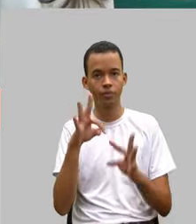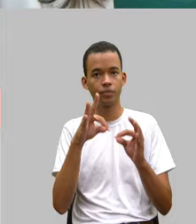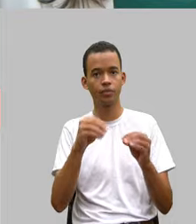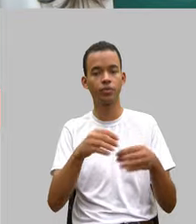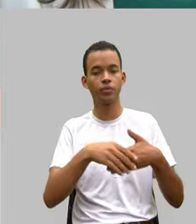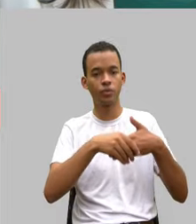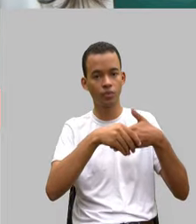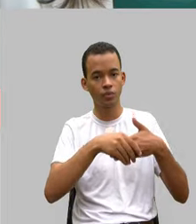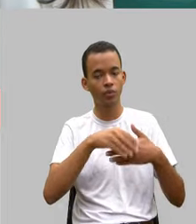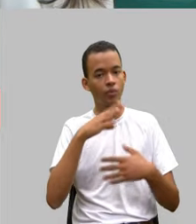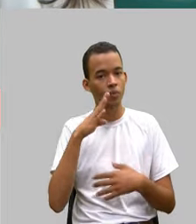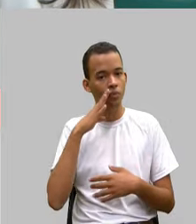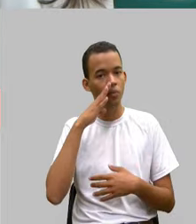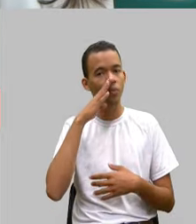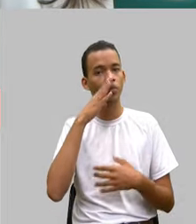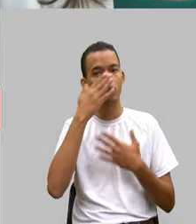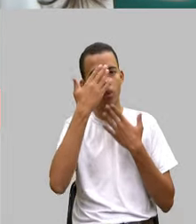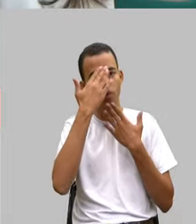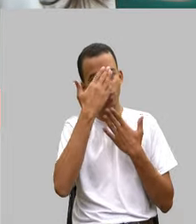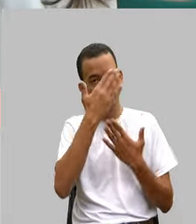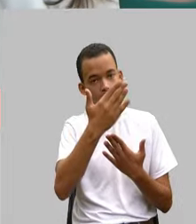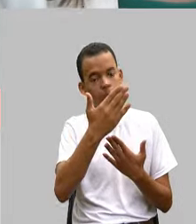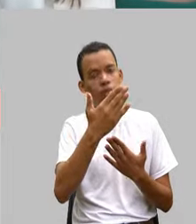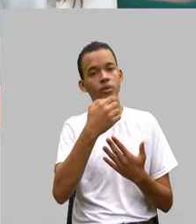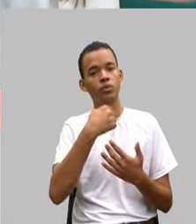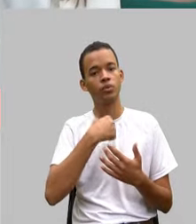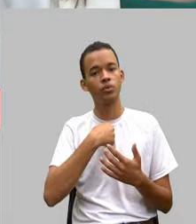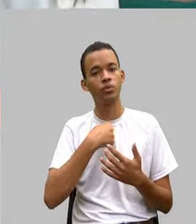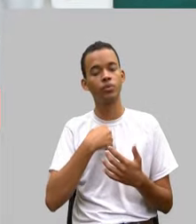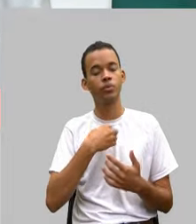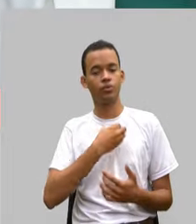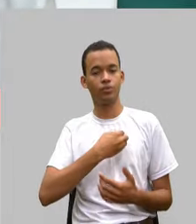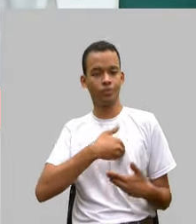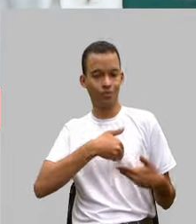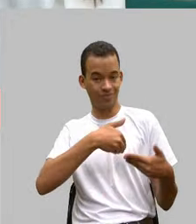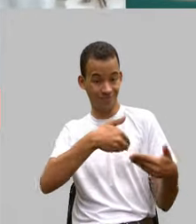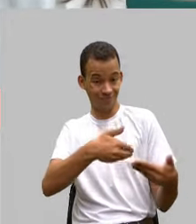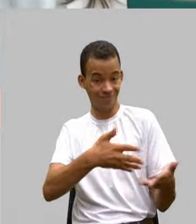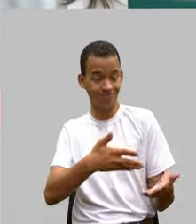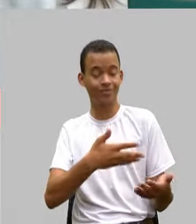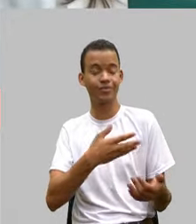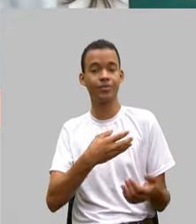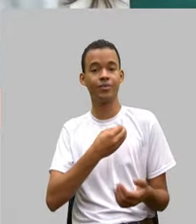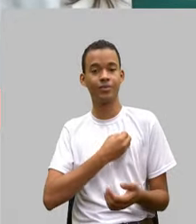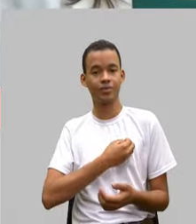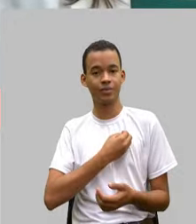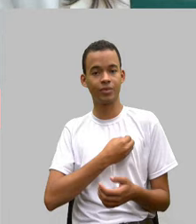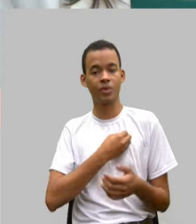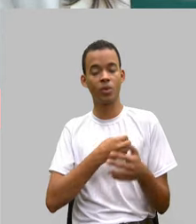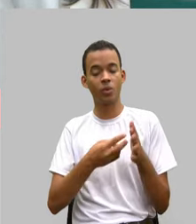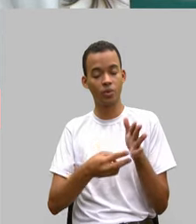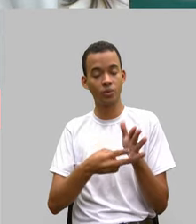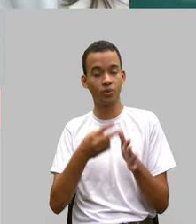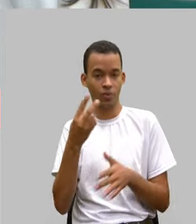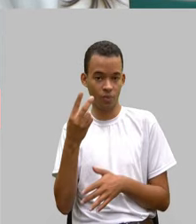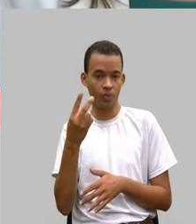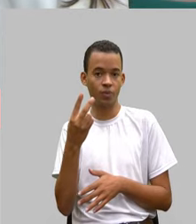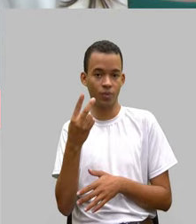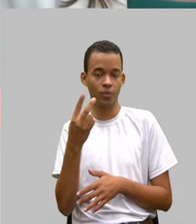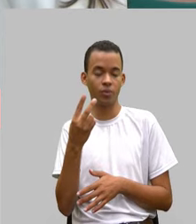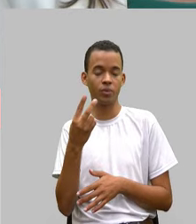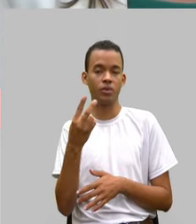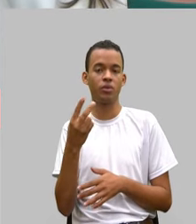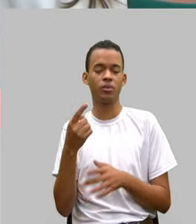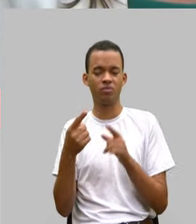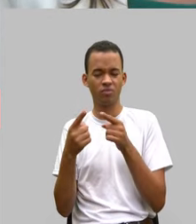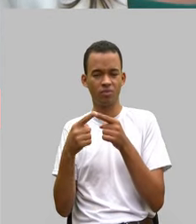agradecendo pelo convite é a segunda audiência ou debate que nós participamos né No intervalo aí de pouco tempo a primeira para tratar